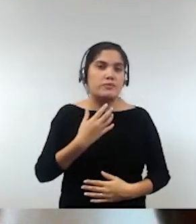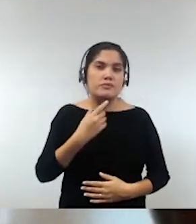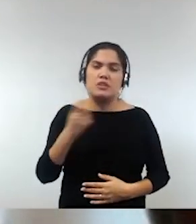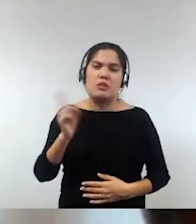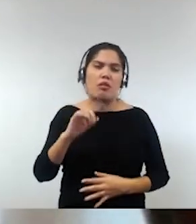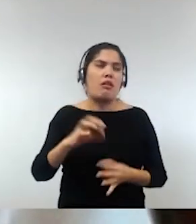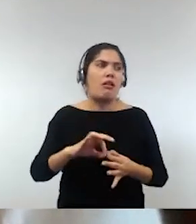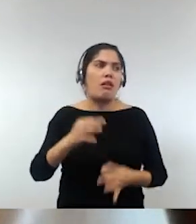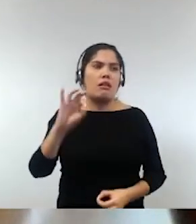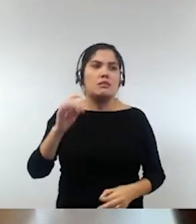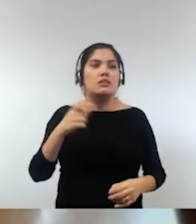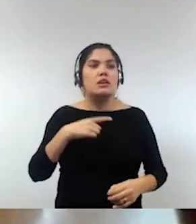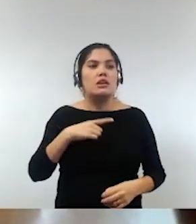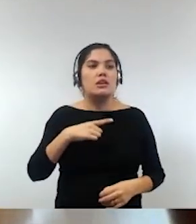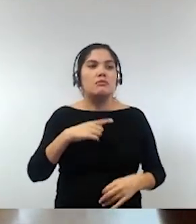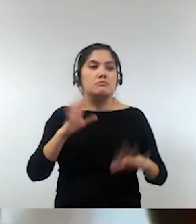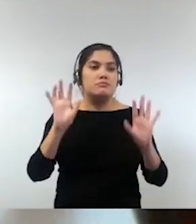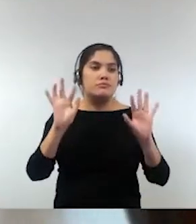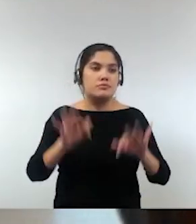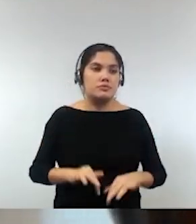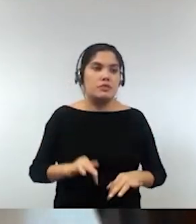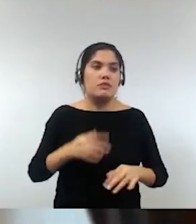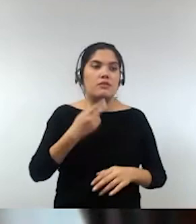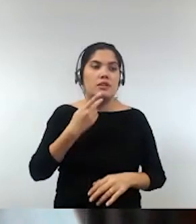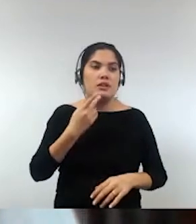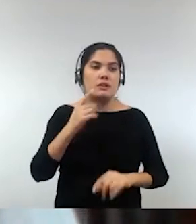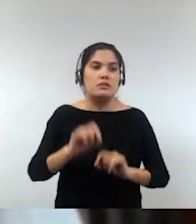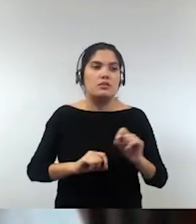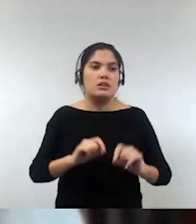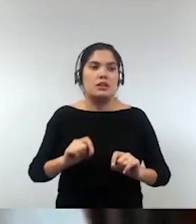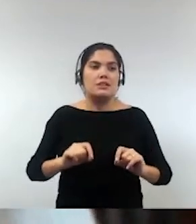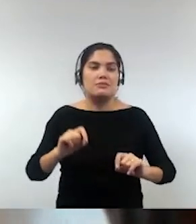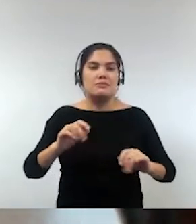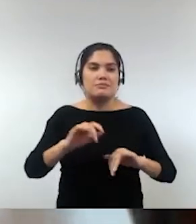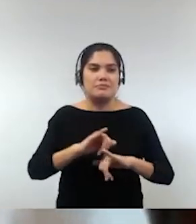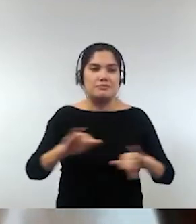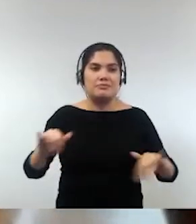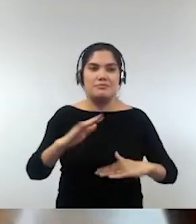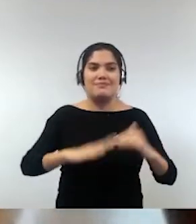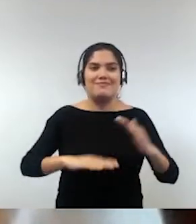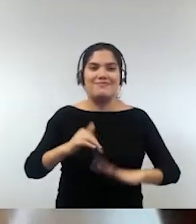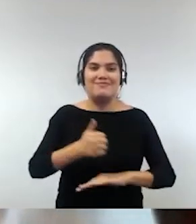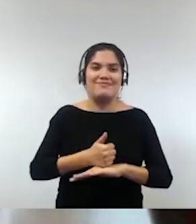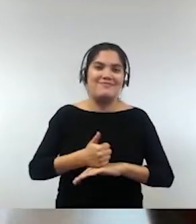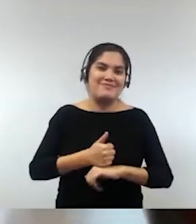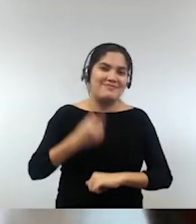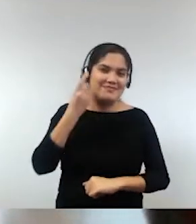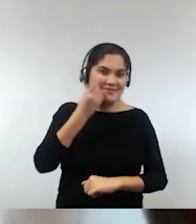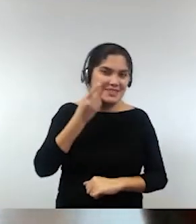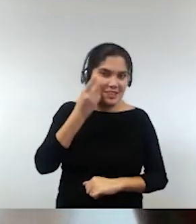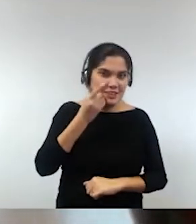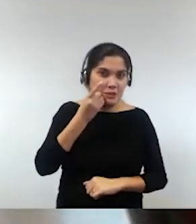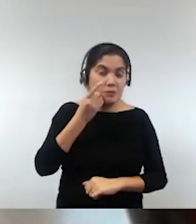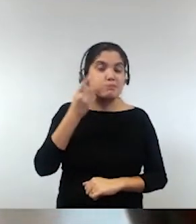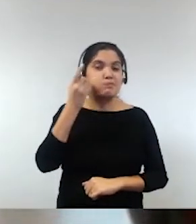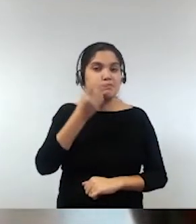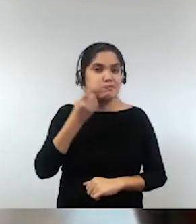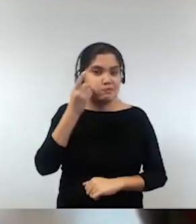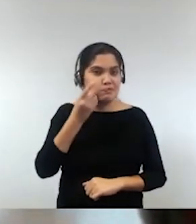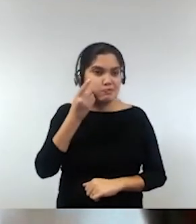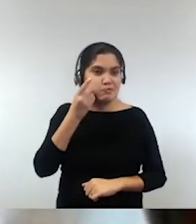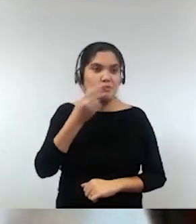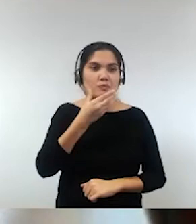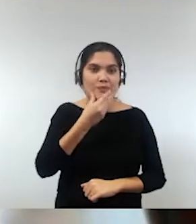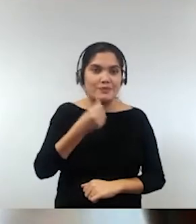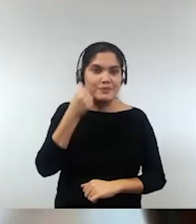alongar e termino aqui falando diretamente para o profissional de direito. é para o advogado, para